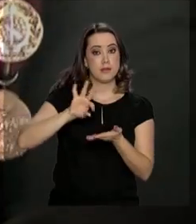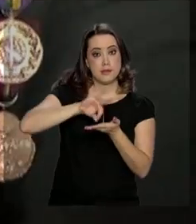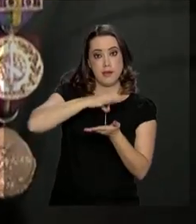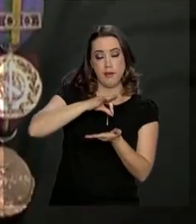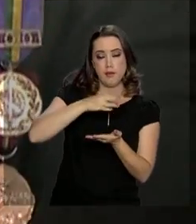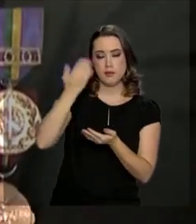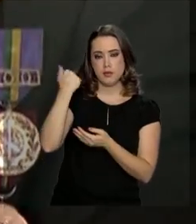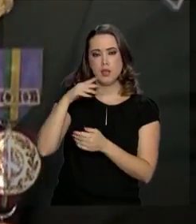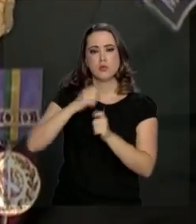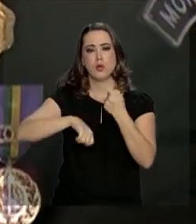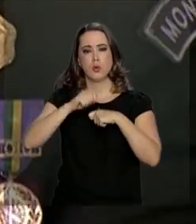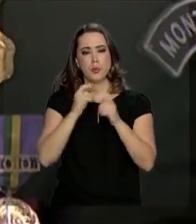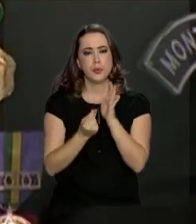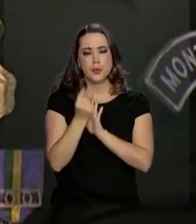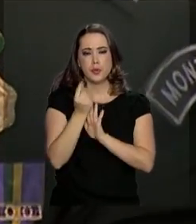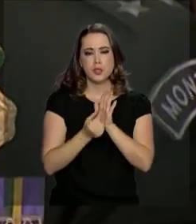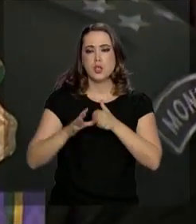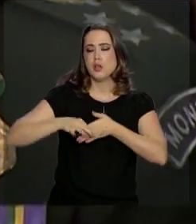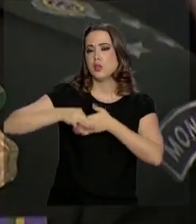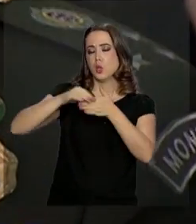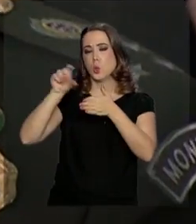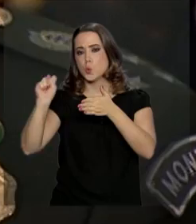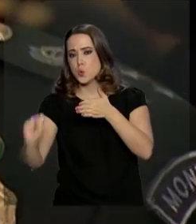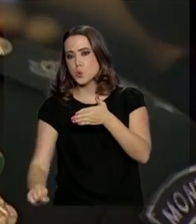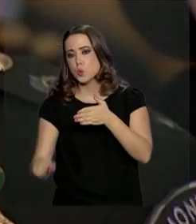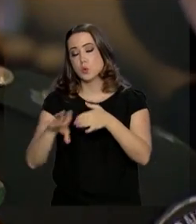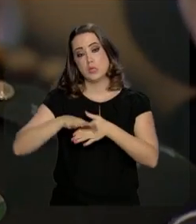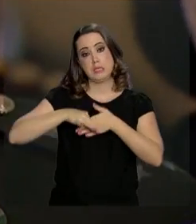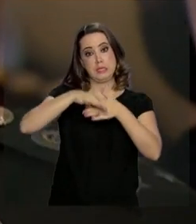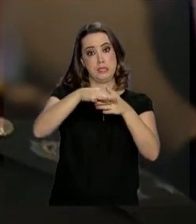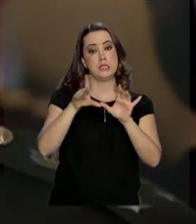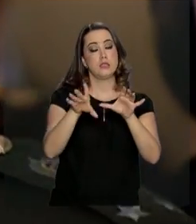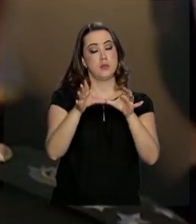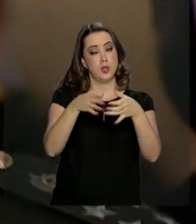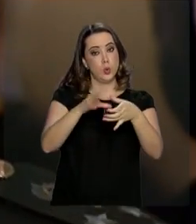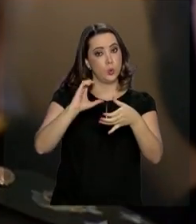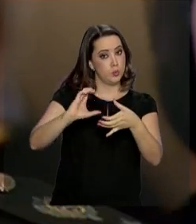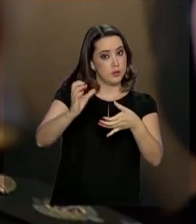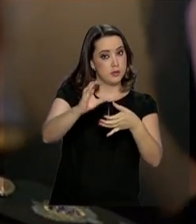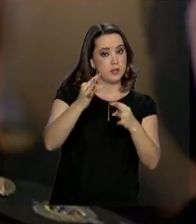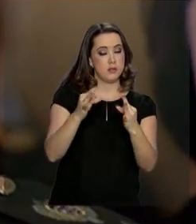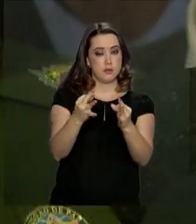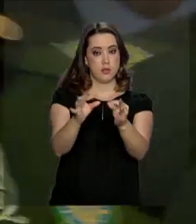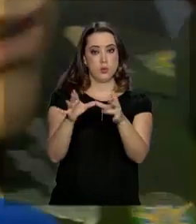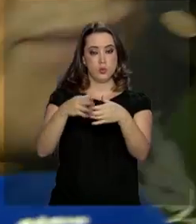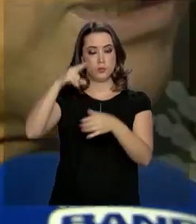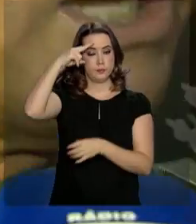Finanças, comandante militar do Sul e chefe do Departamento de Ciência e Tecnologia da